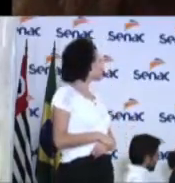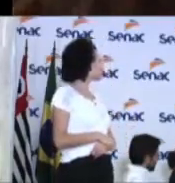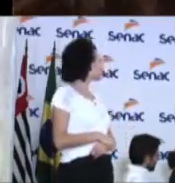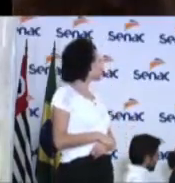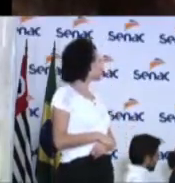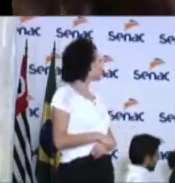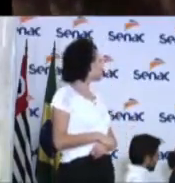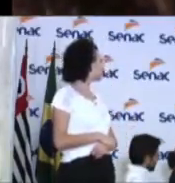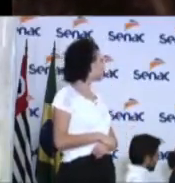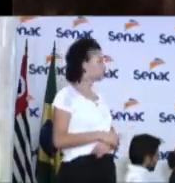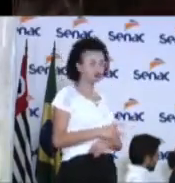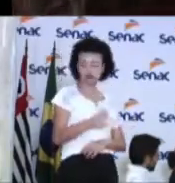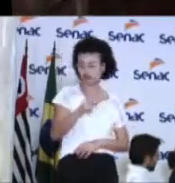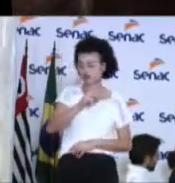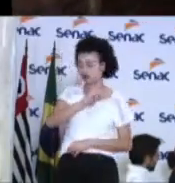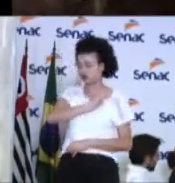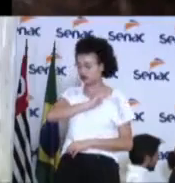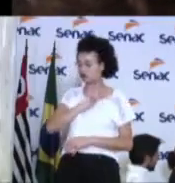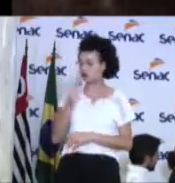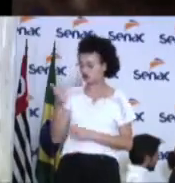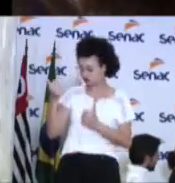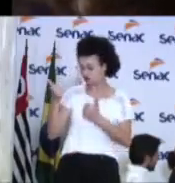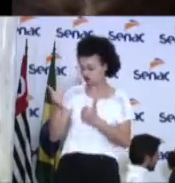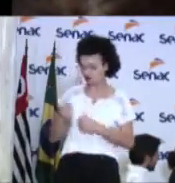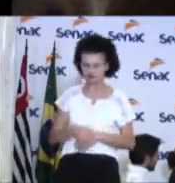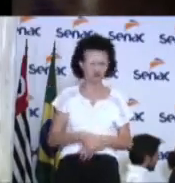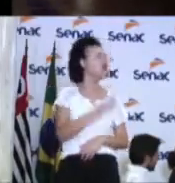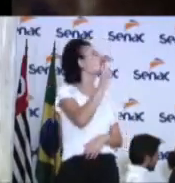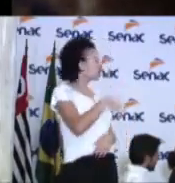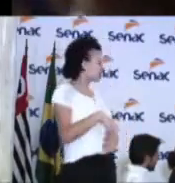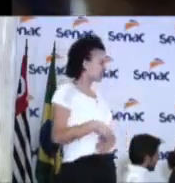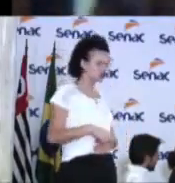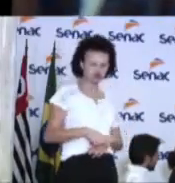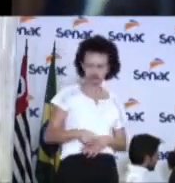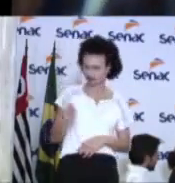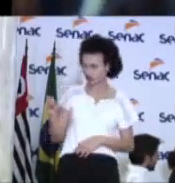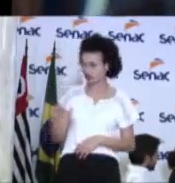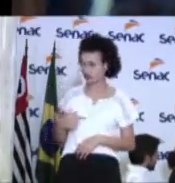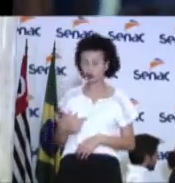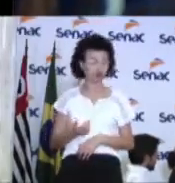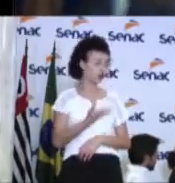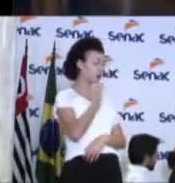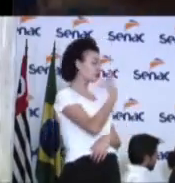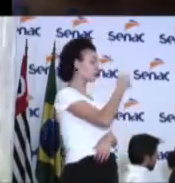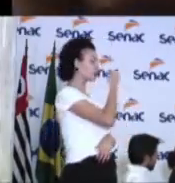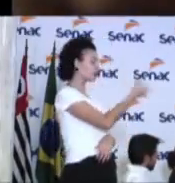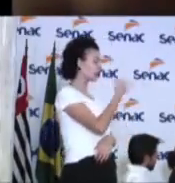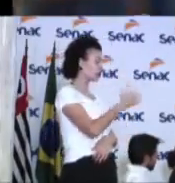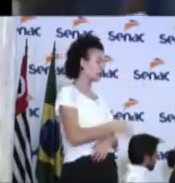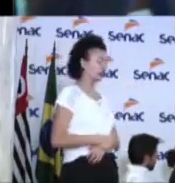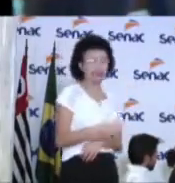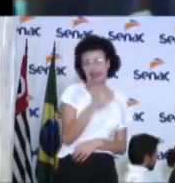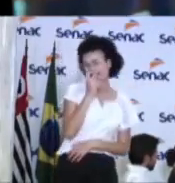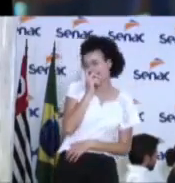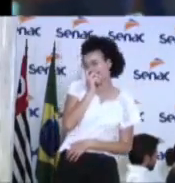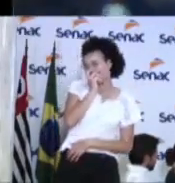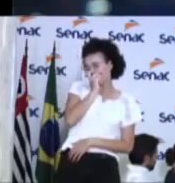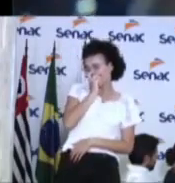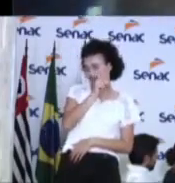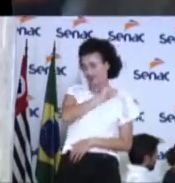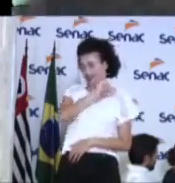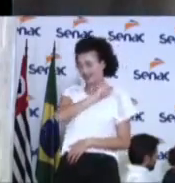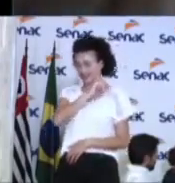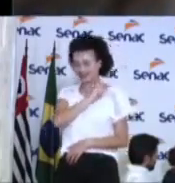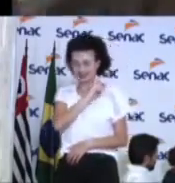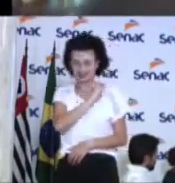Nossa, mandou muito bem. Quem? Você, ué. Pediu sua opinião. Eita!